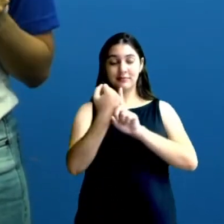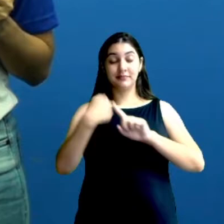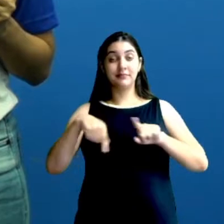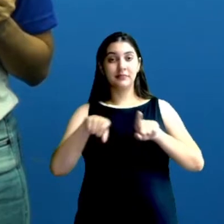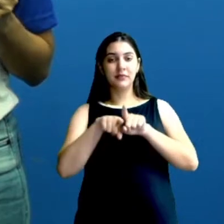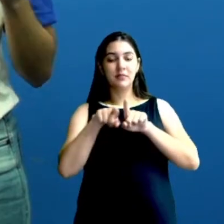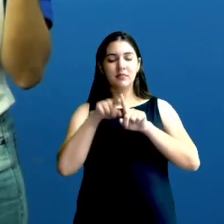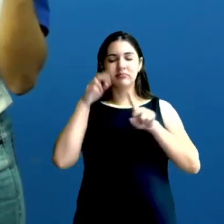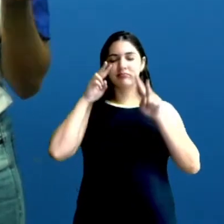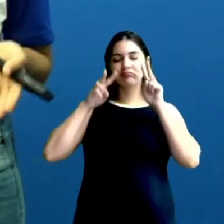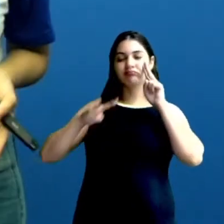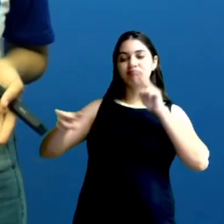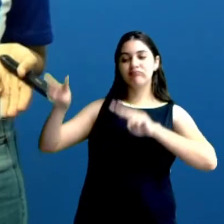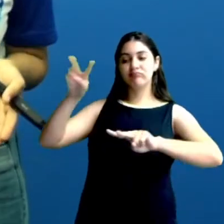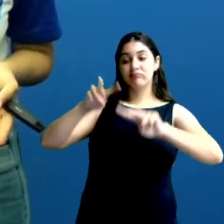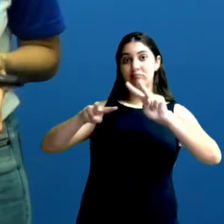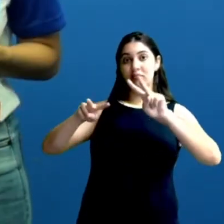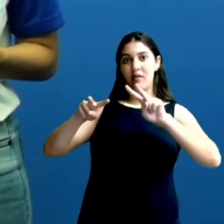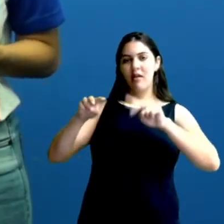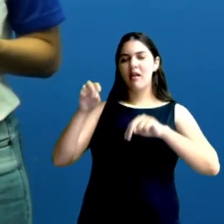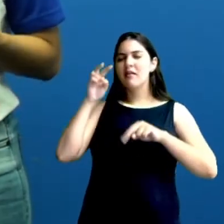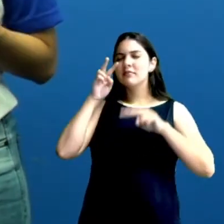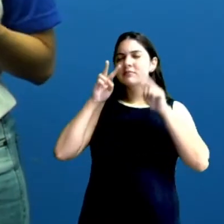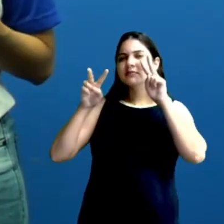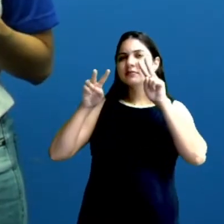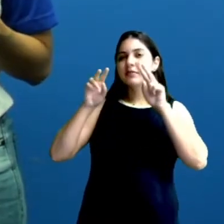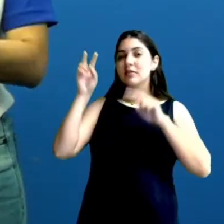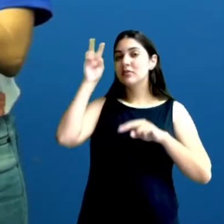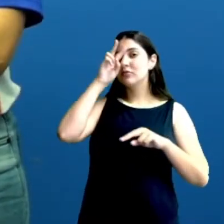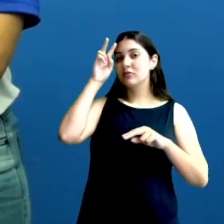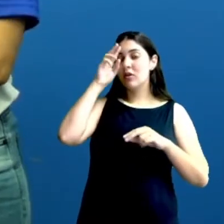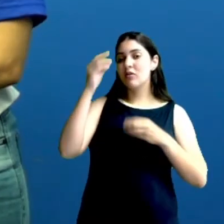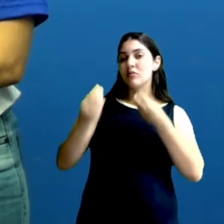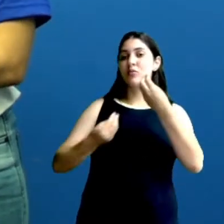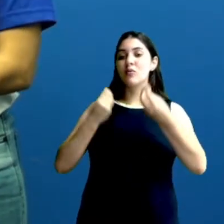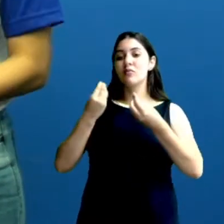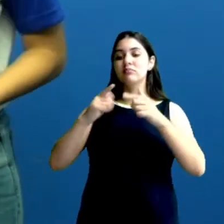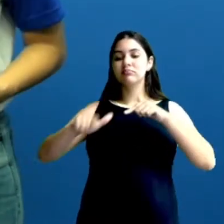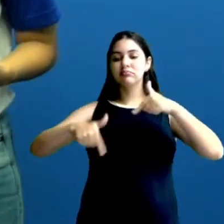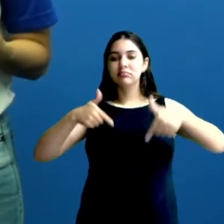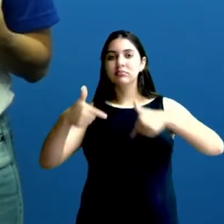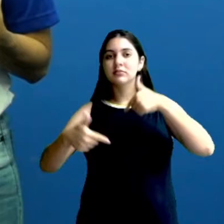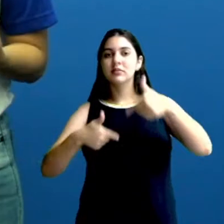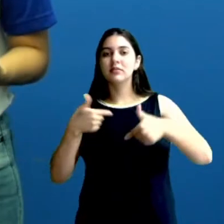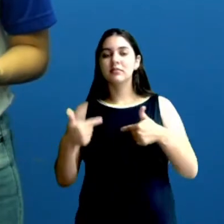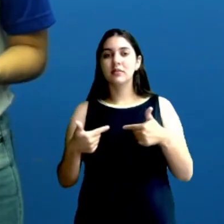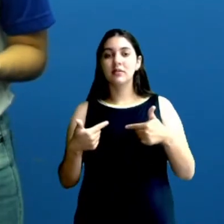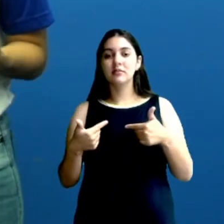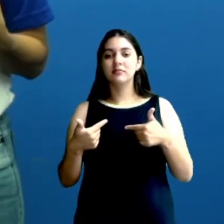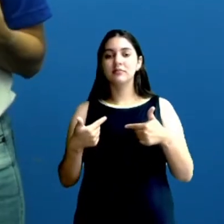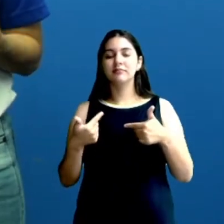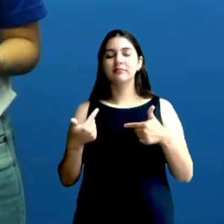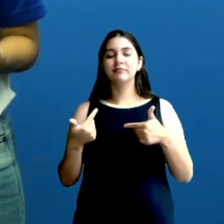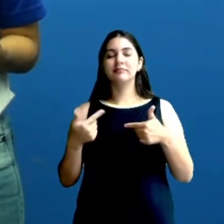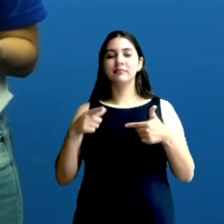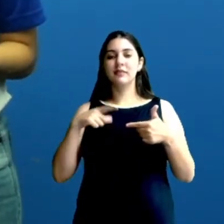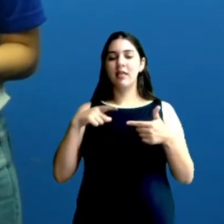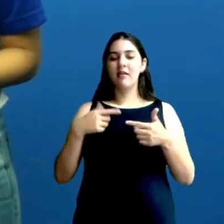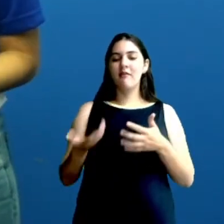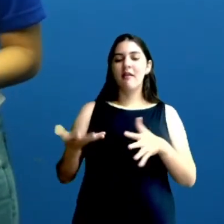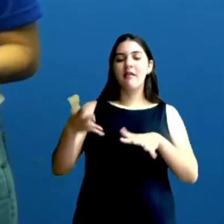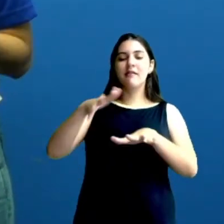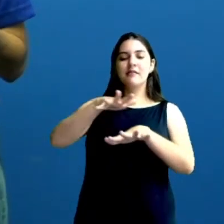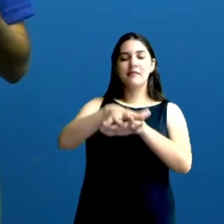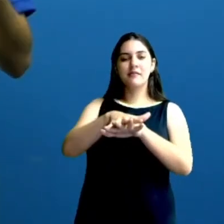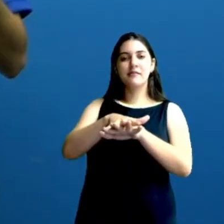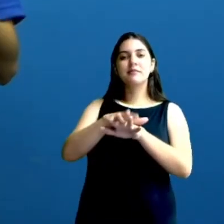vai observar a partir de um olhar histórico como o trabalho, essa ferramenta de inclusão